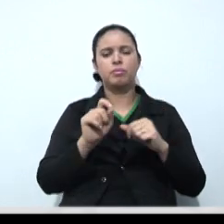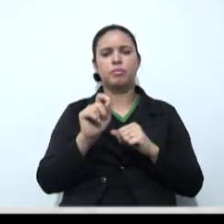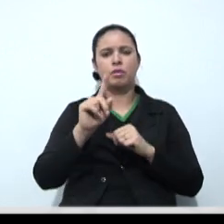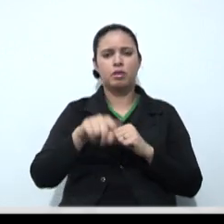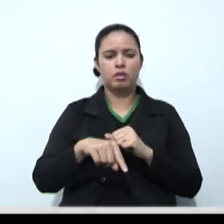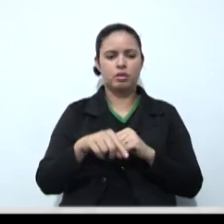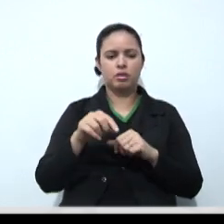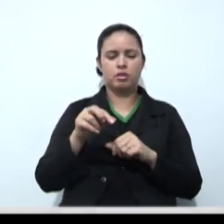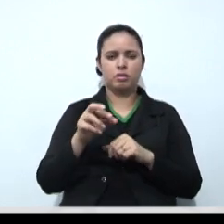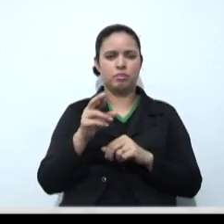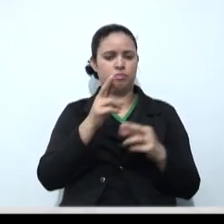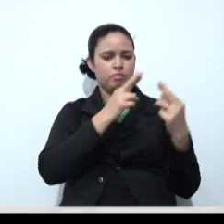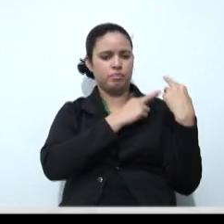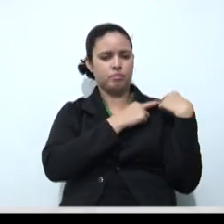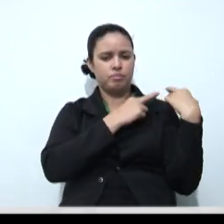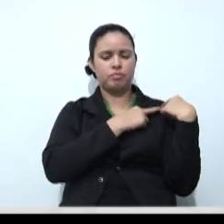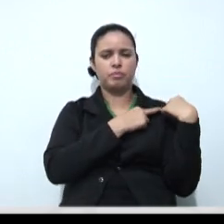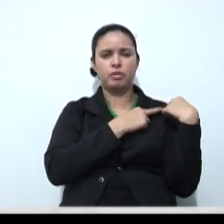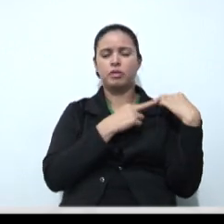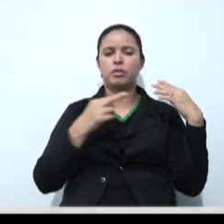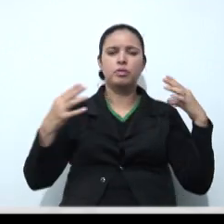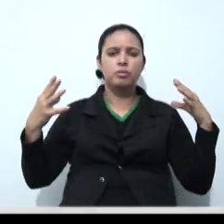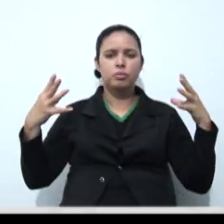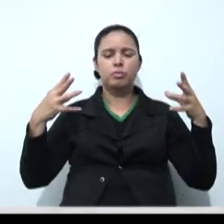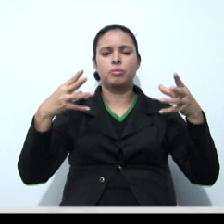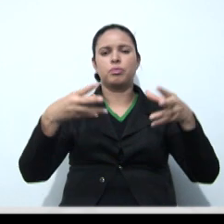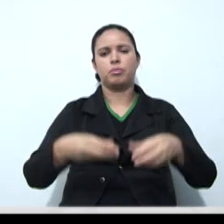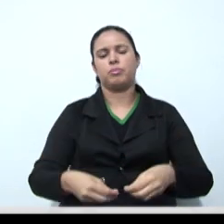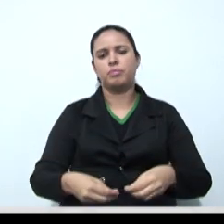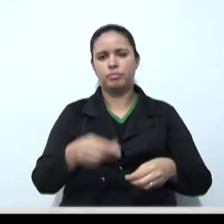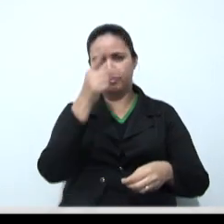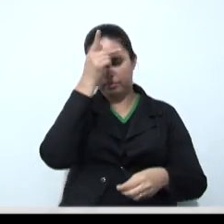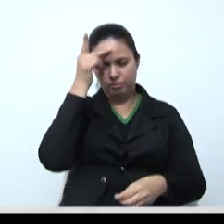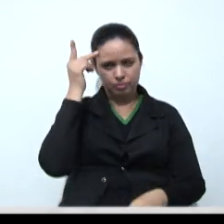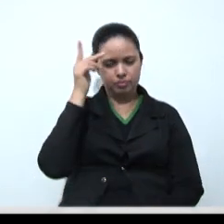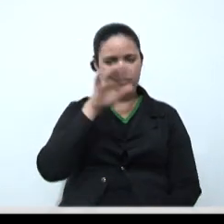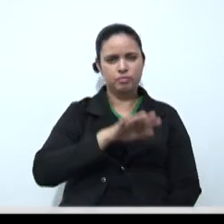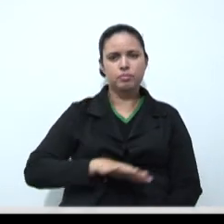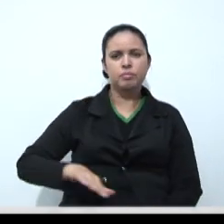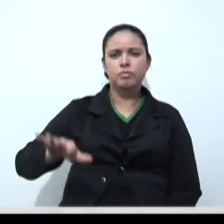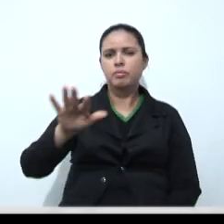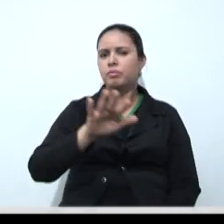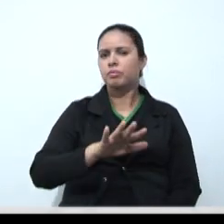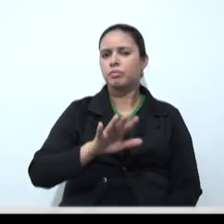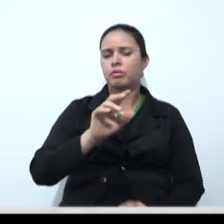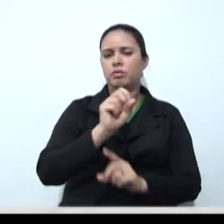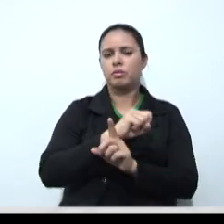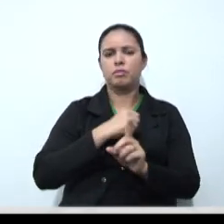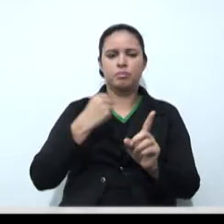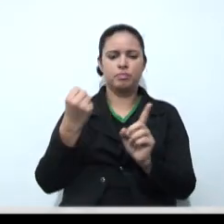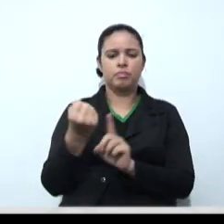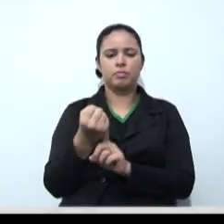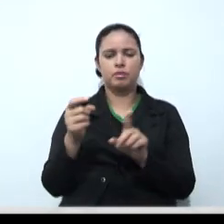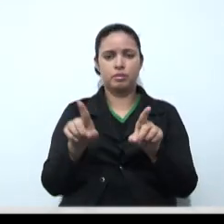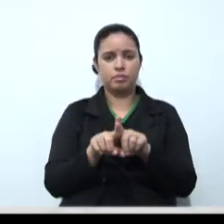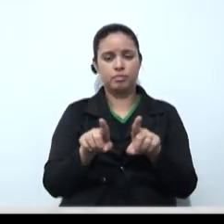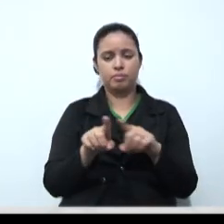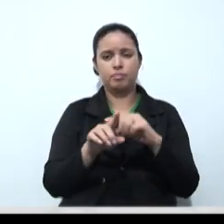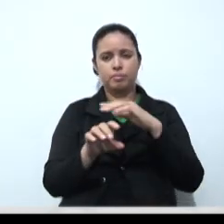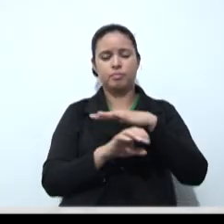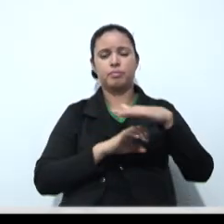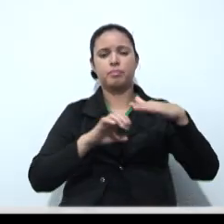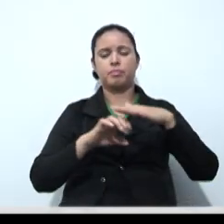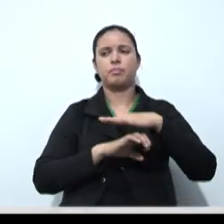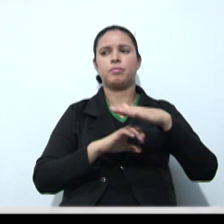ela é de responsabilidade de quem? De todos nós, isto é, da sociedade e das empresas,